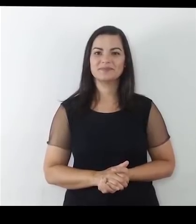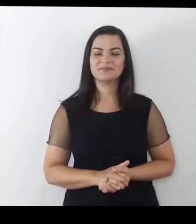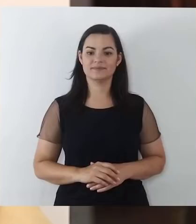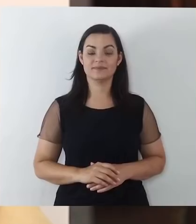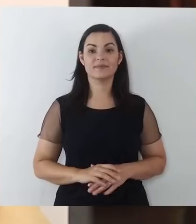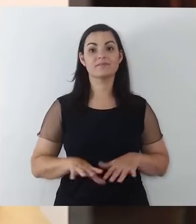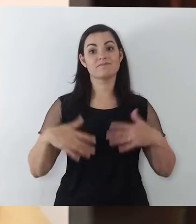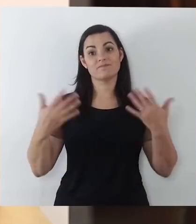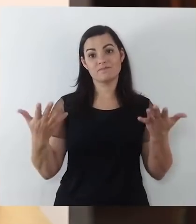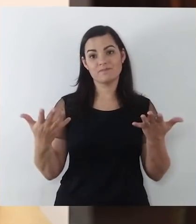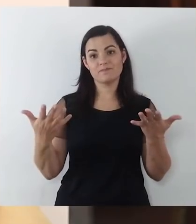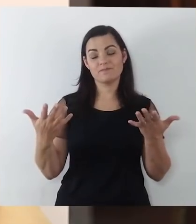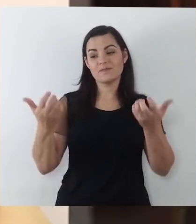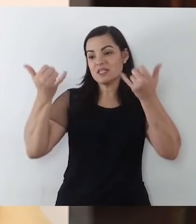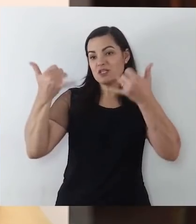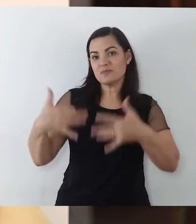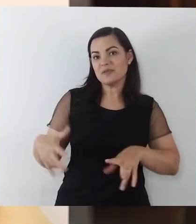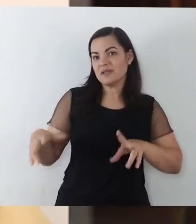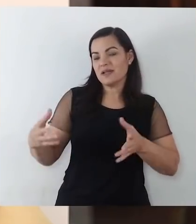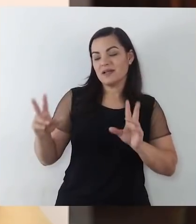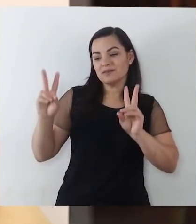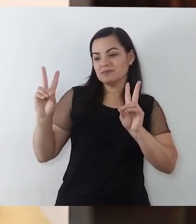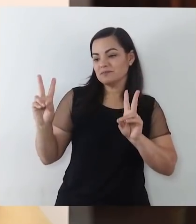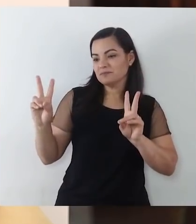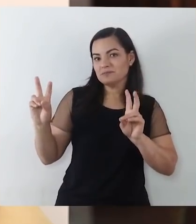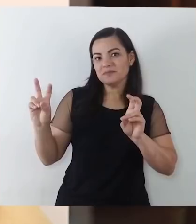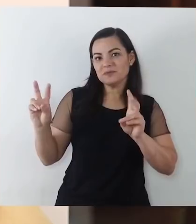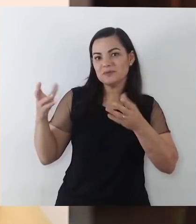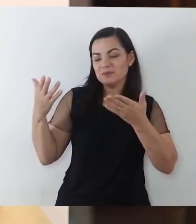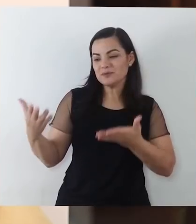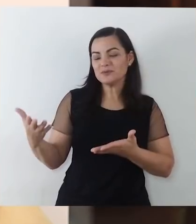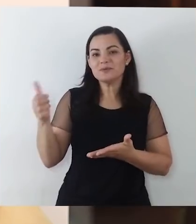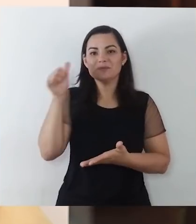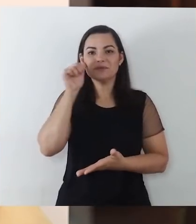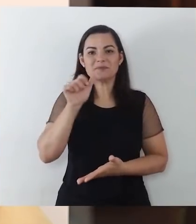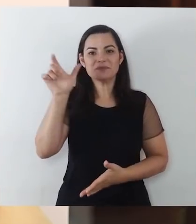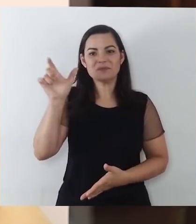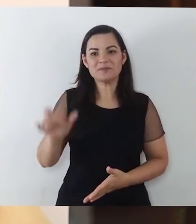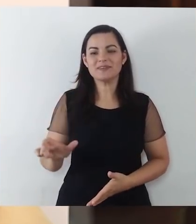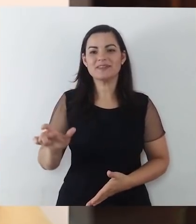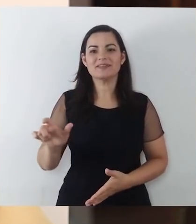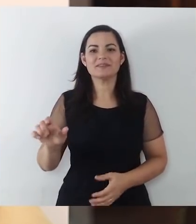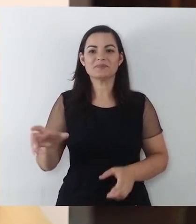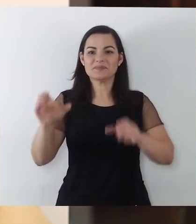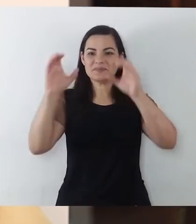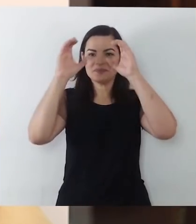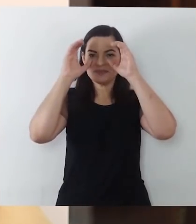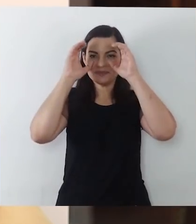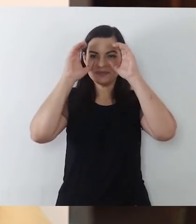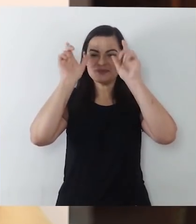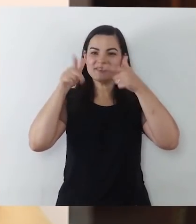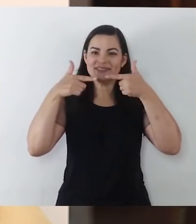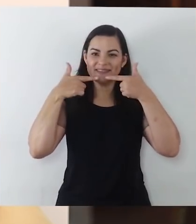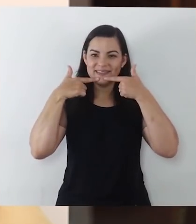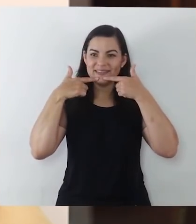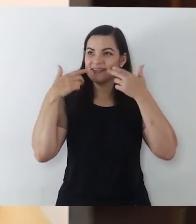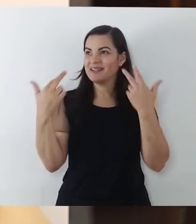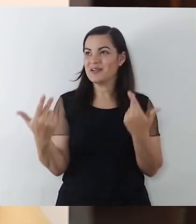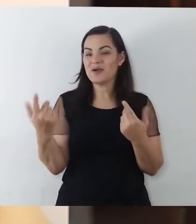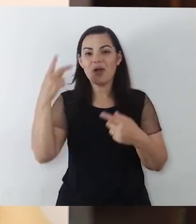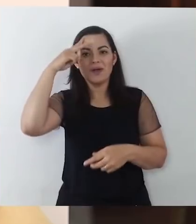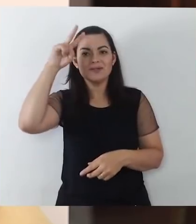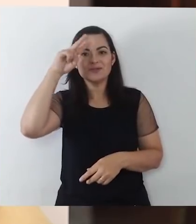esse conhecimento. Ela criou a Fundação para o Livro do Cego no Brasil, a primeira